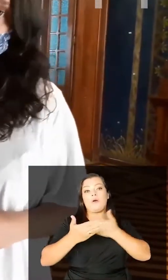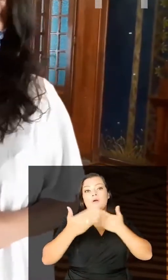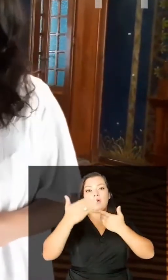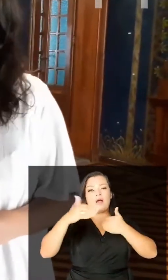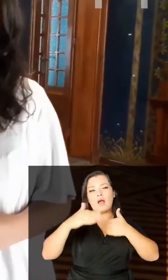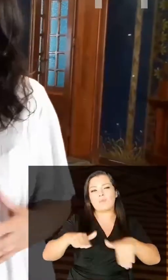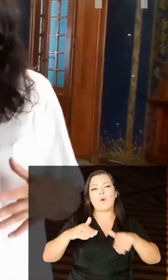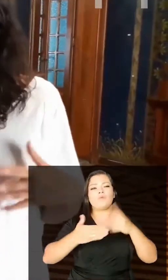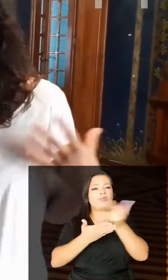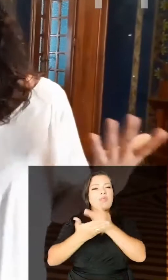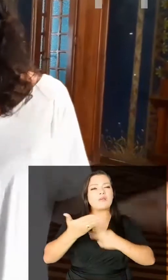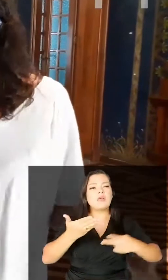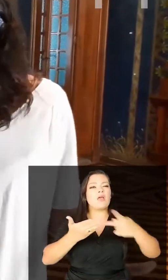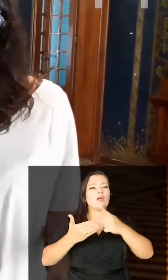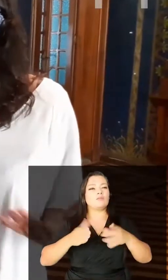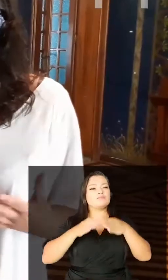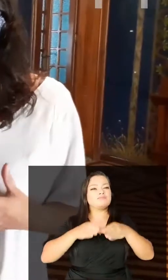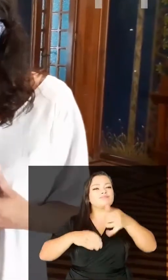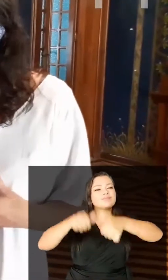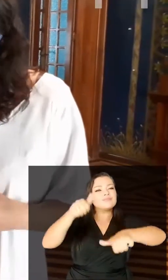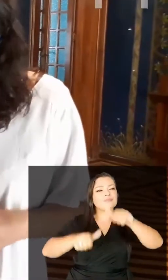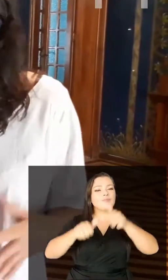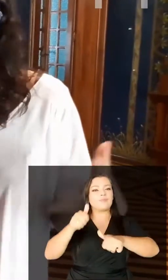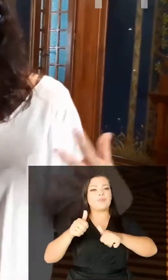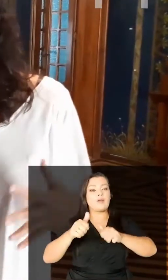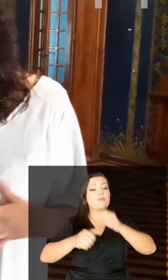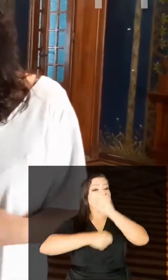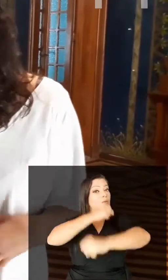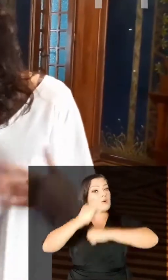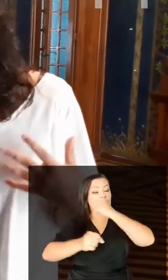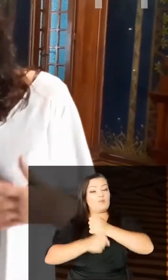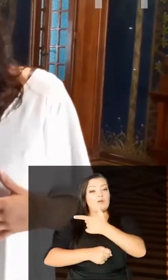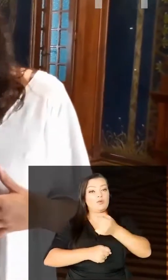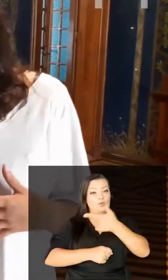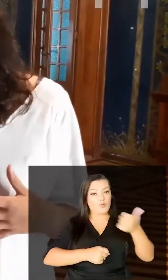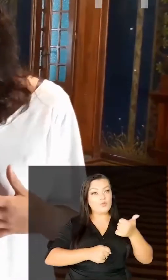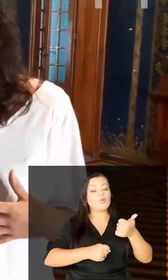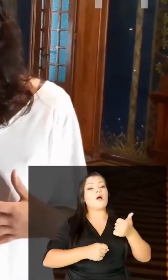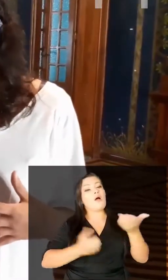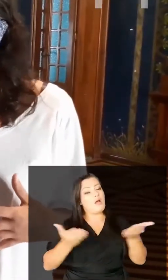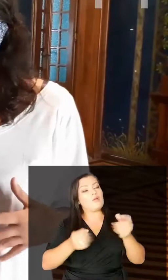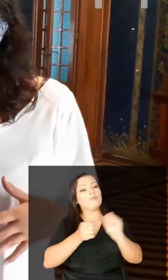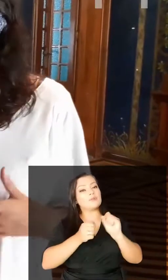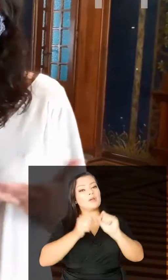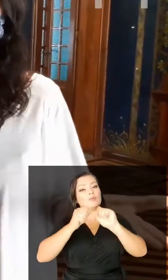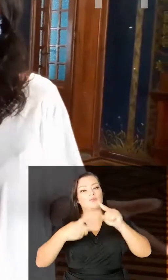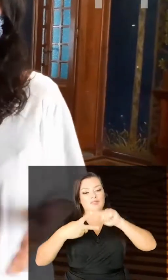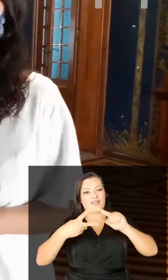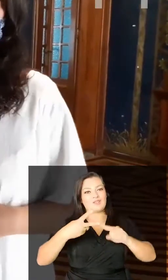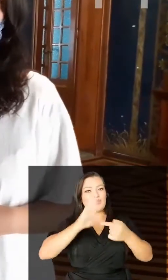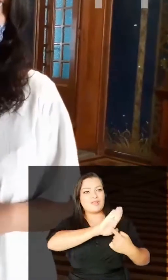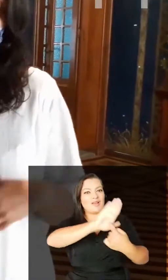2021 e a gente fez um concurso fotográfico. Esse concurso também virou uma exposição virtual e as duas estão